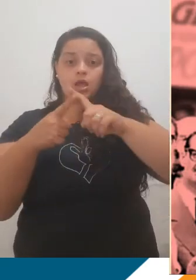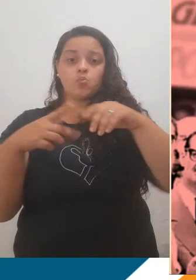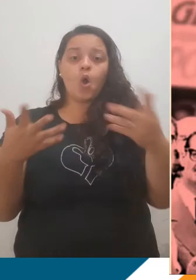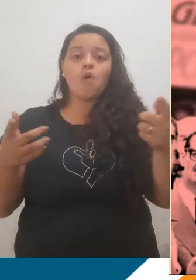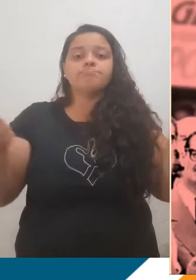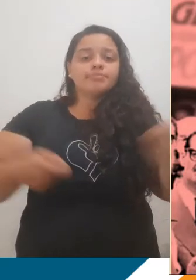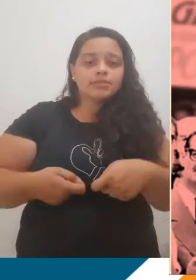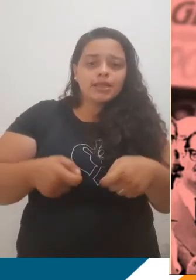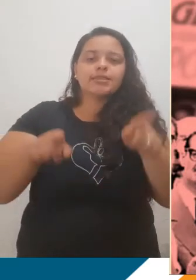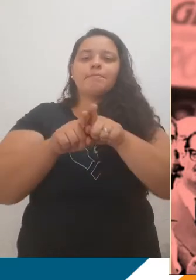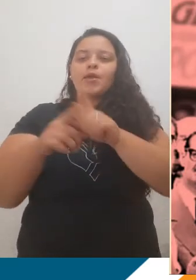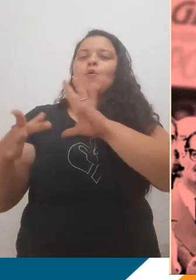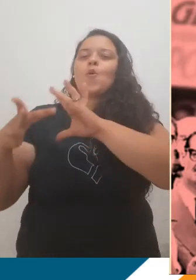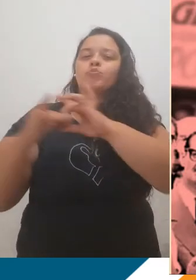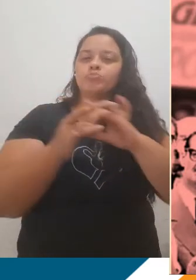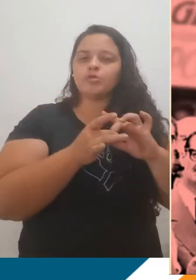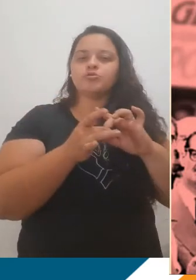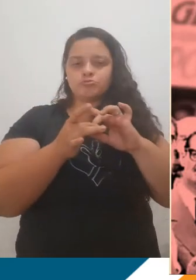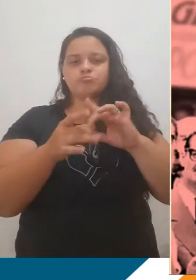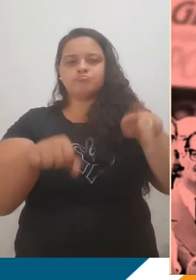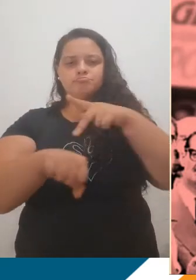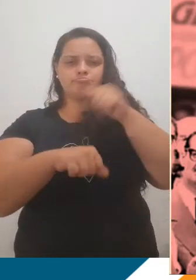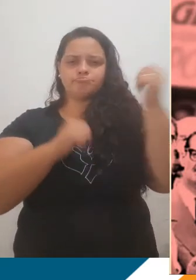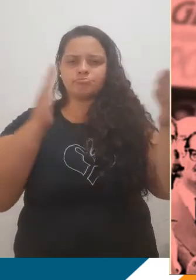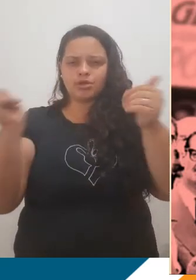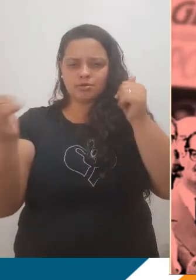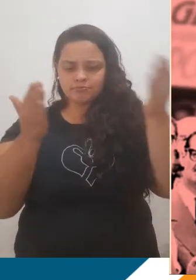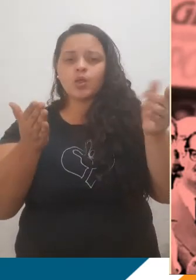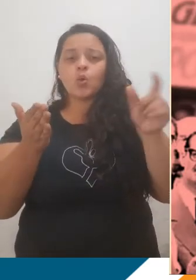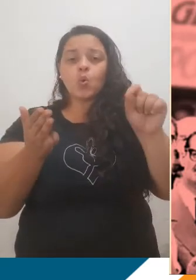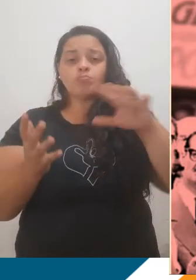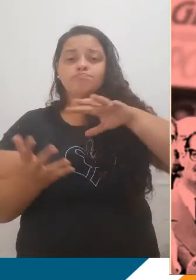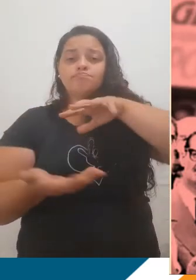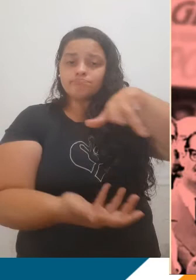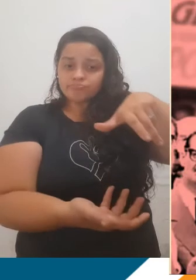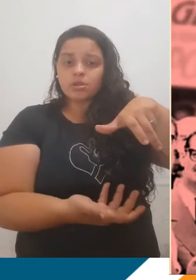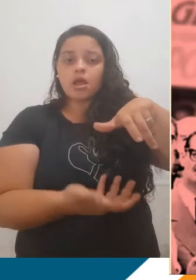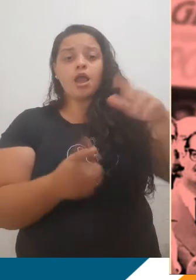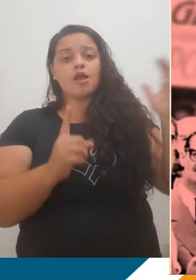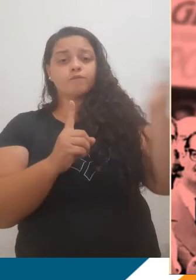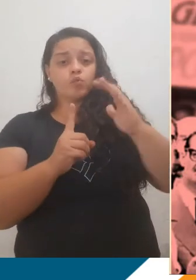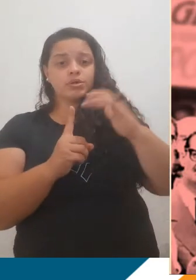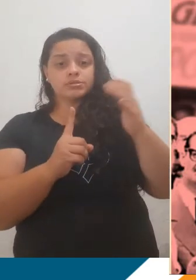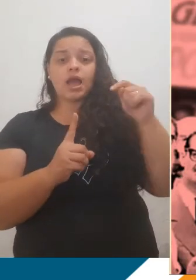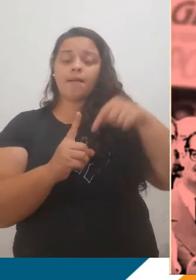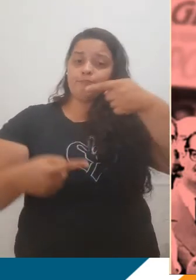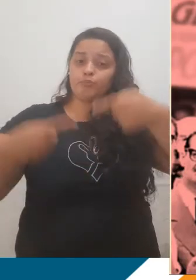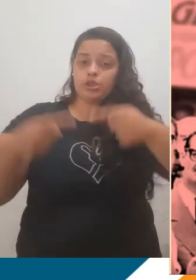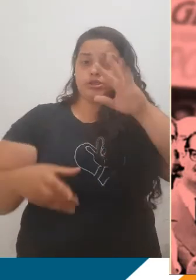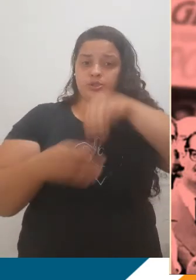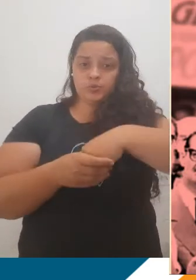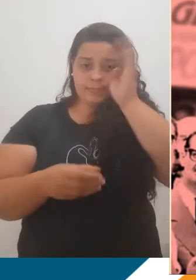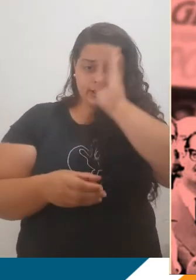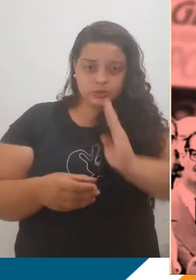do contexto internacional em um mundo globalizado de influenciar a política interna brasileira?